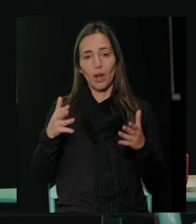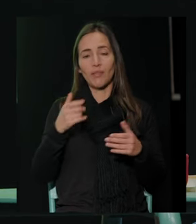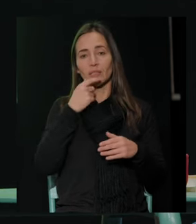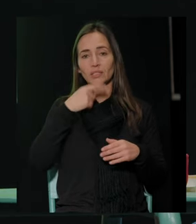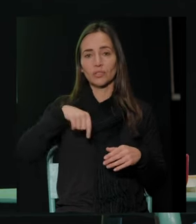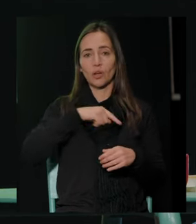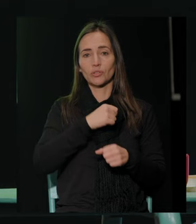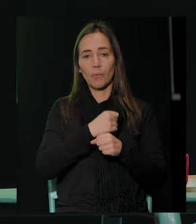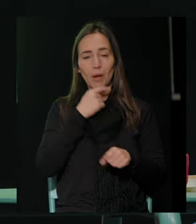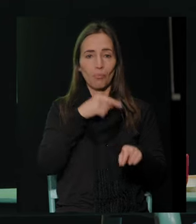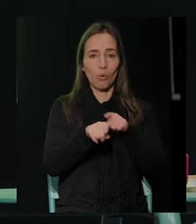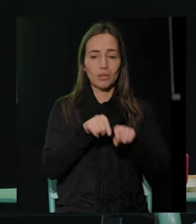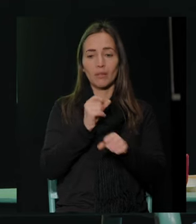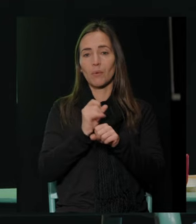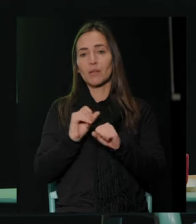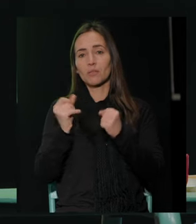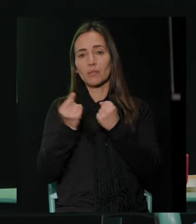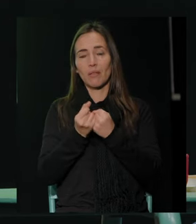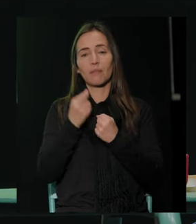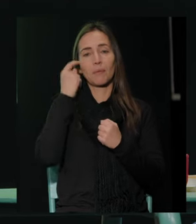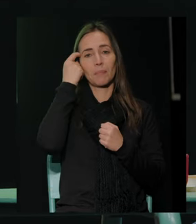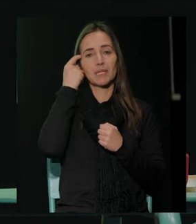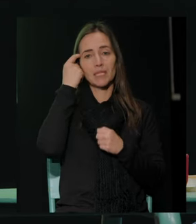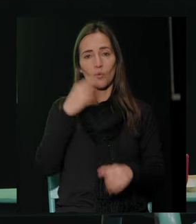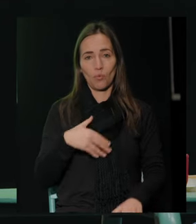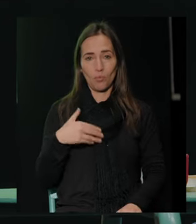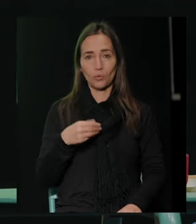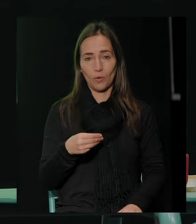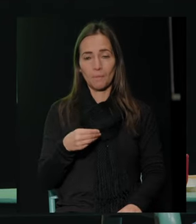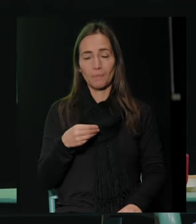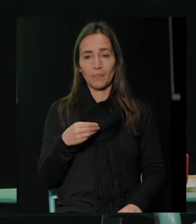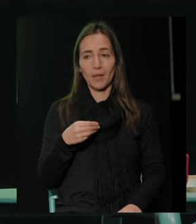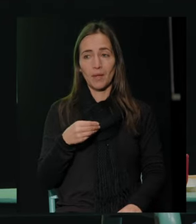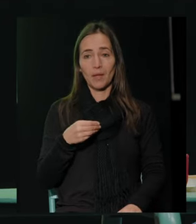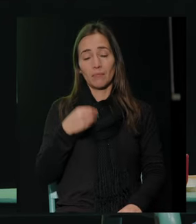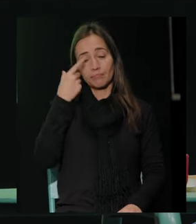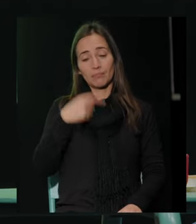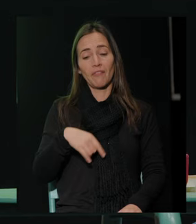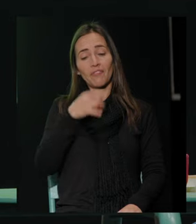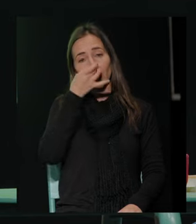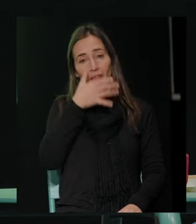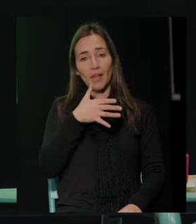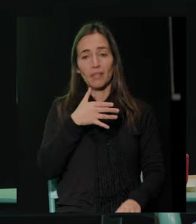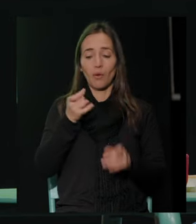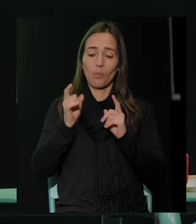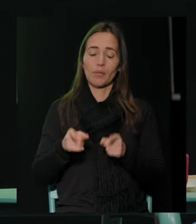enquanto agentes políticos, enquanto sociedade, de pensar um mundo em que a nossa fragilidade é o ponto de partida. E eu acho que se calhar é isso que é